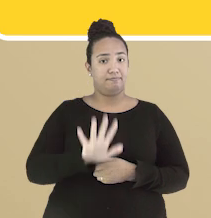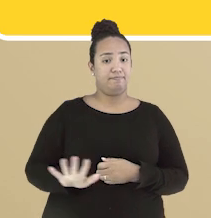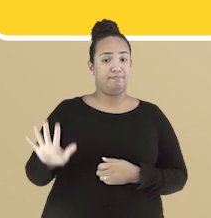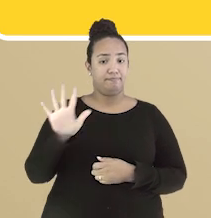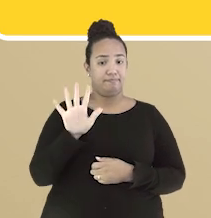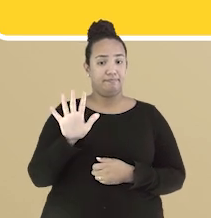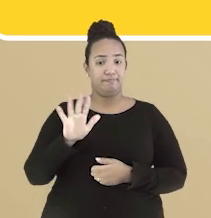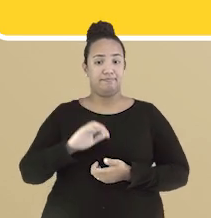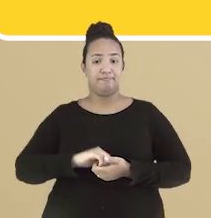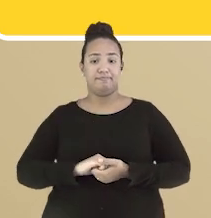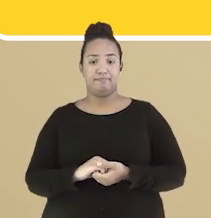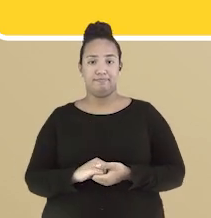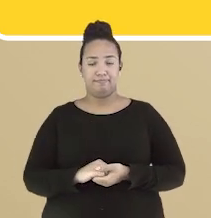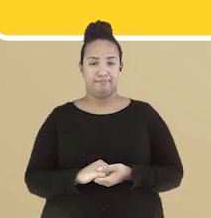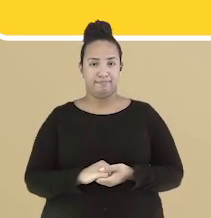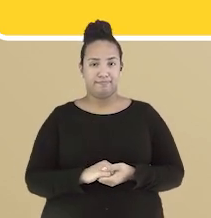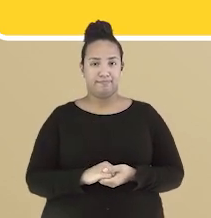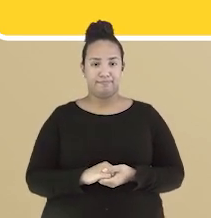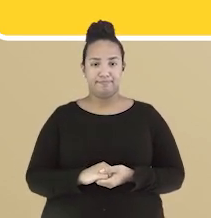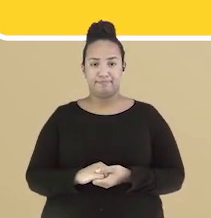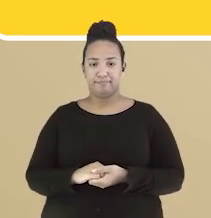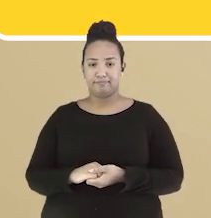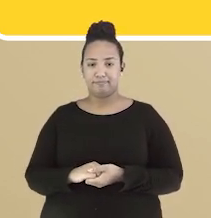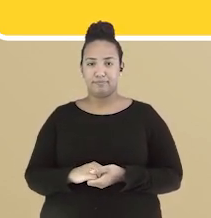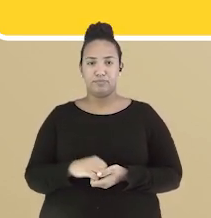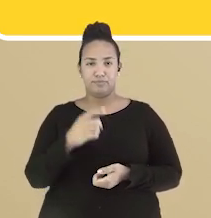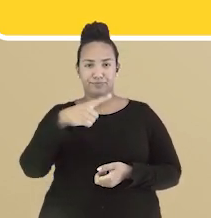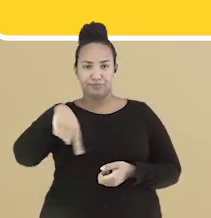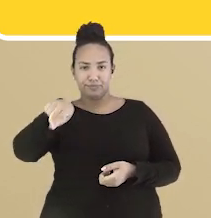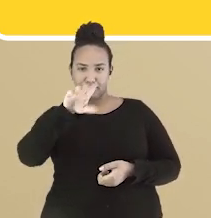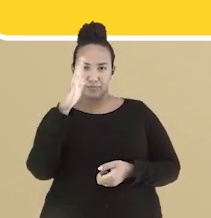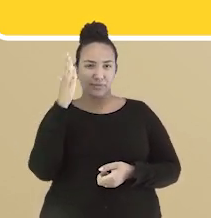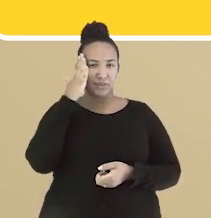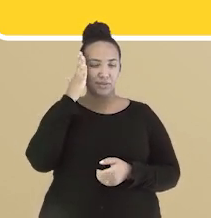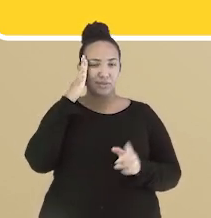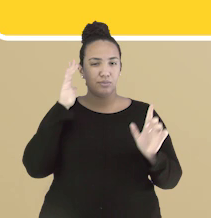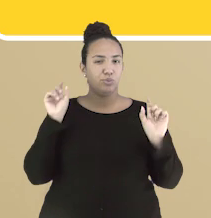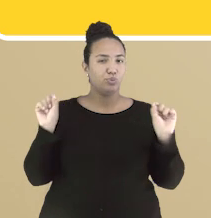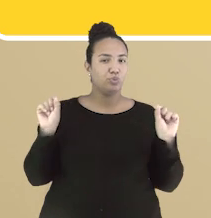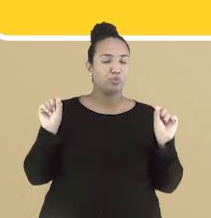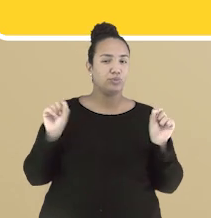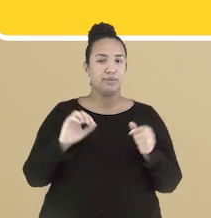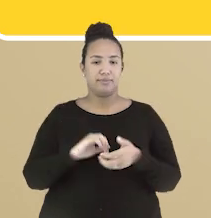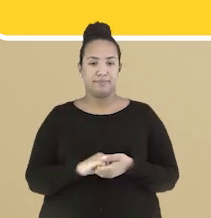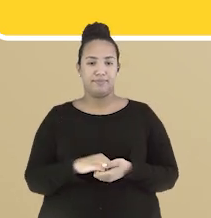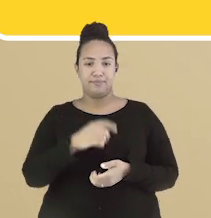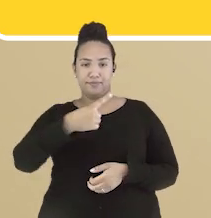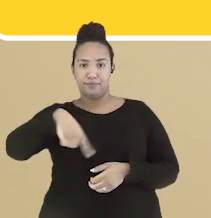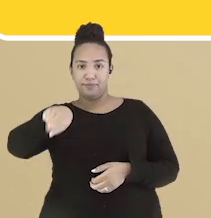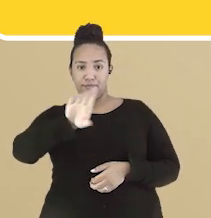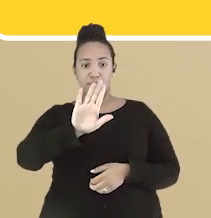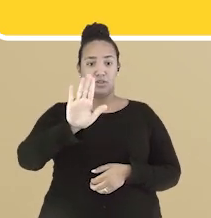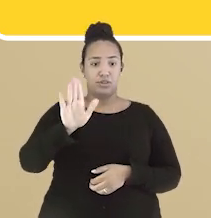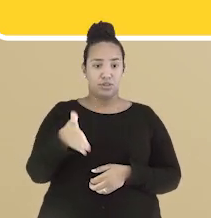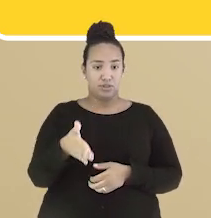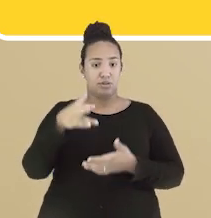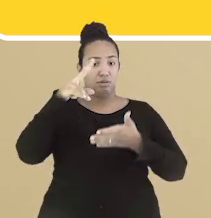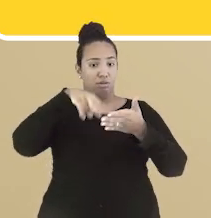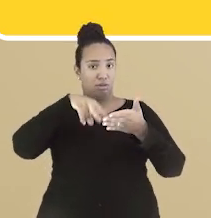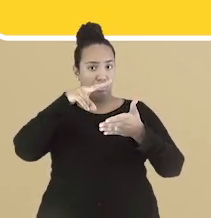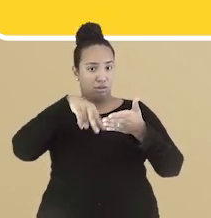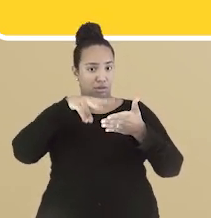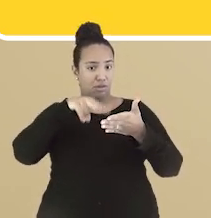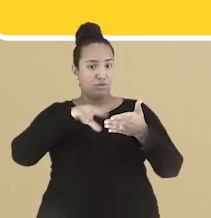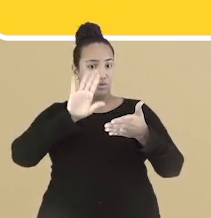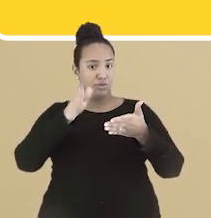está no slide. Você sabe o que é? Você já precisou ler um material como este que